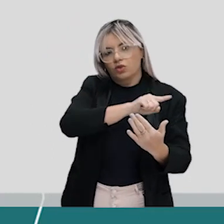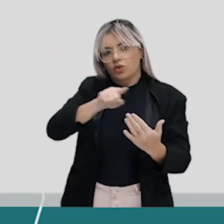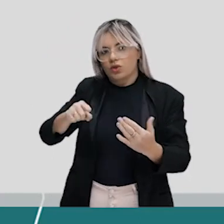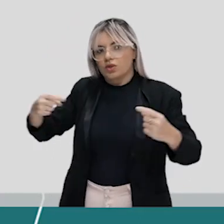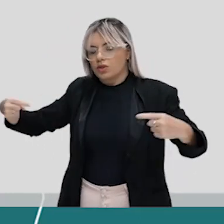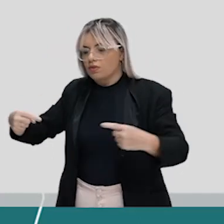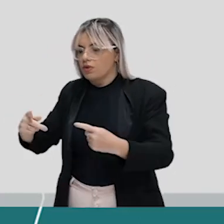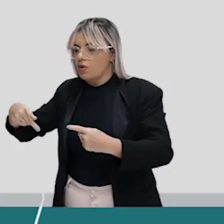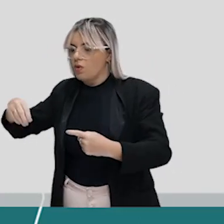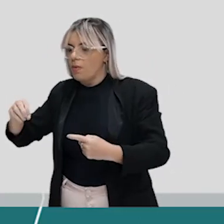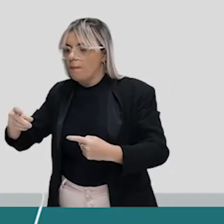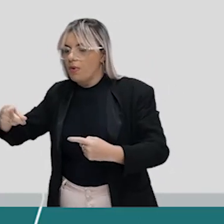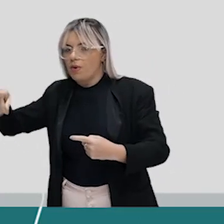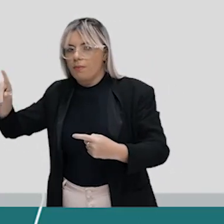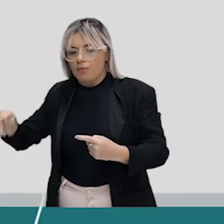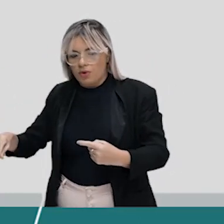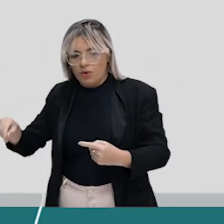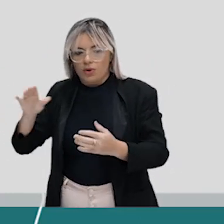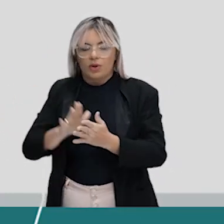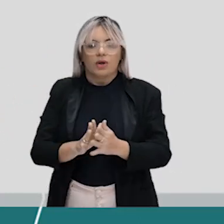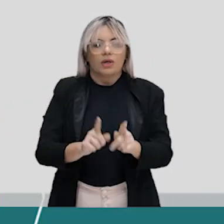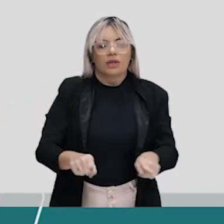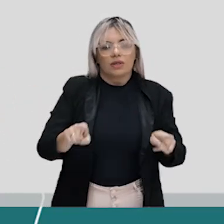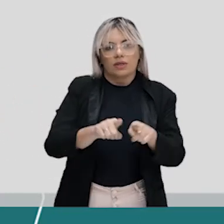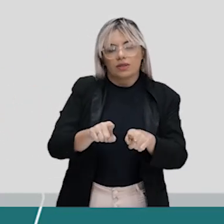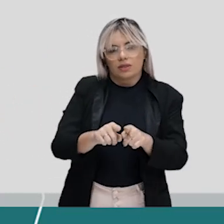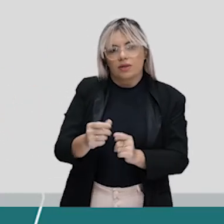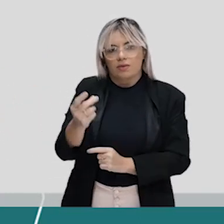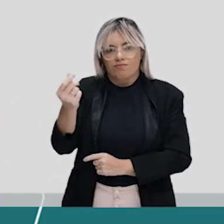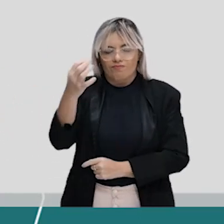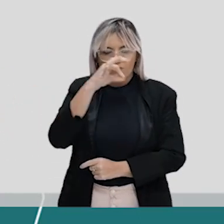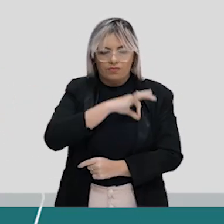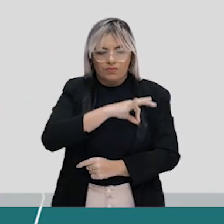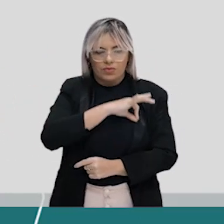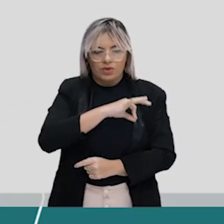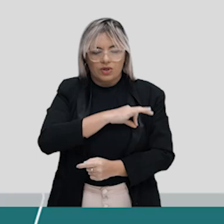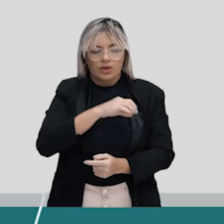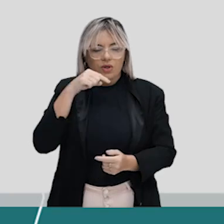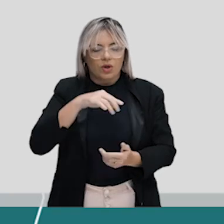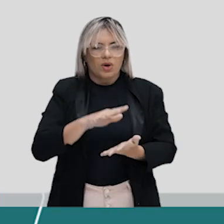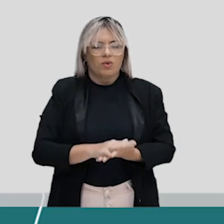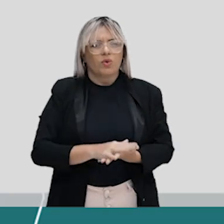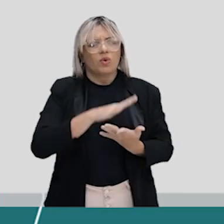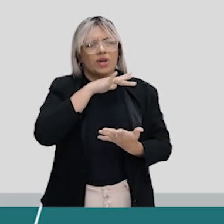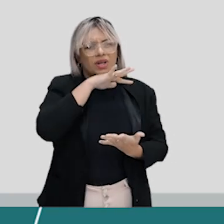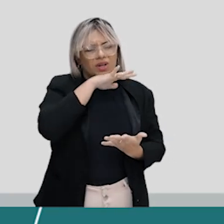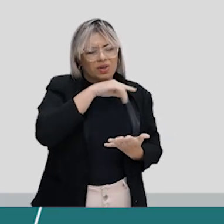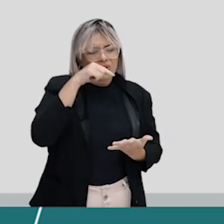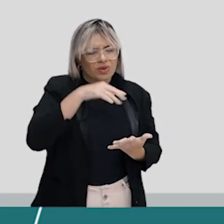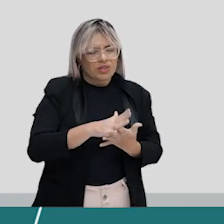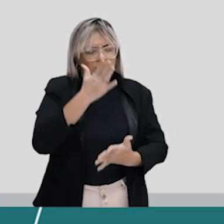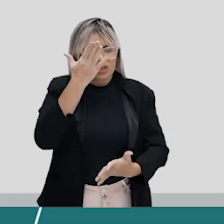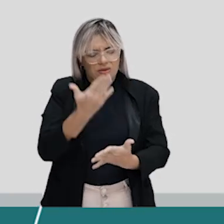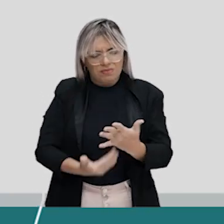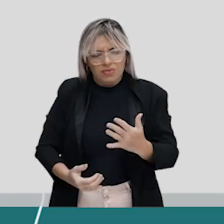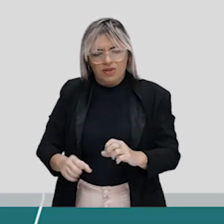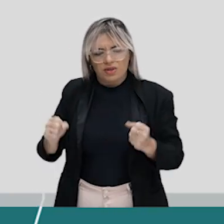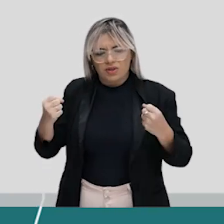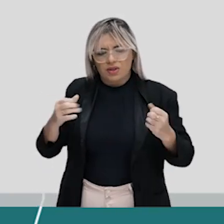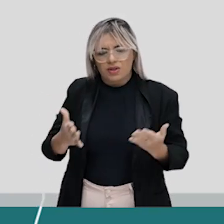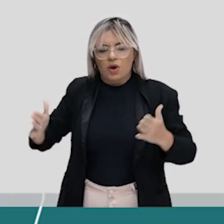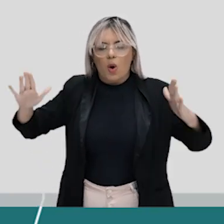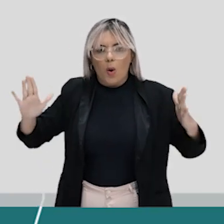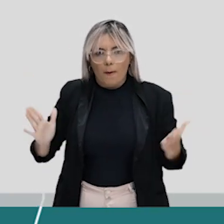ganhos salariais, os pontos negativos. Aí eu vou trazer os benefícios das lutas, tá? Os